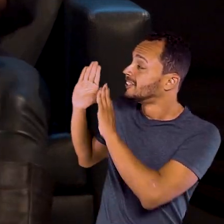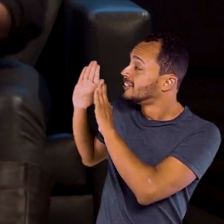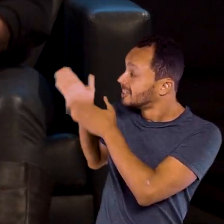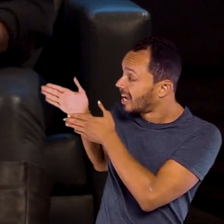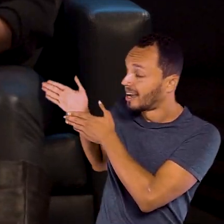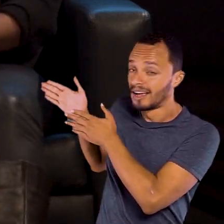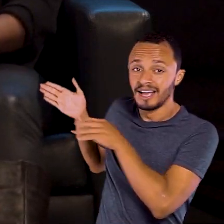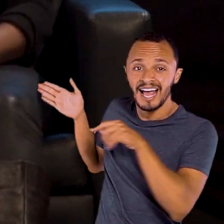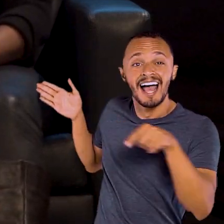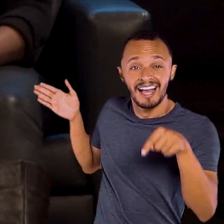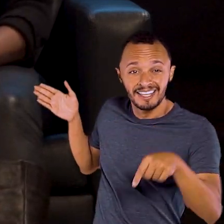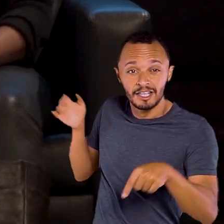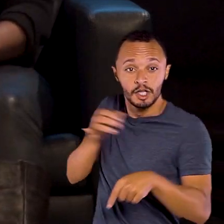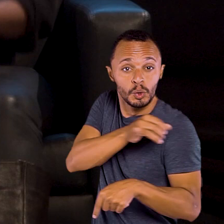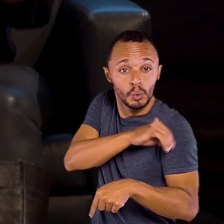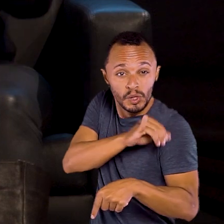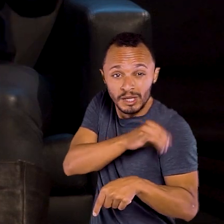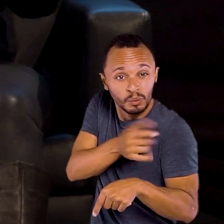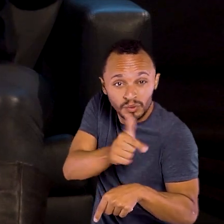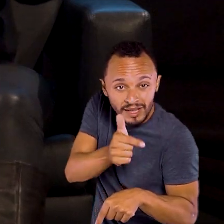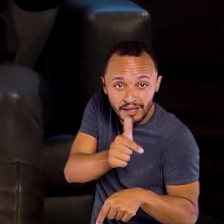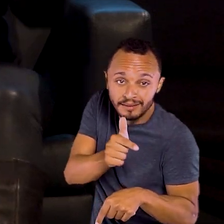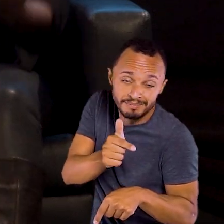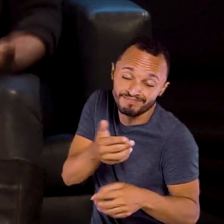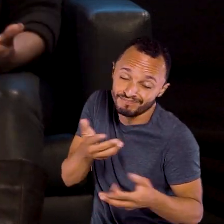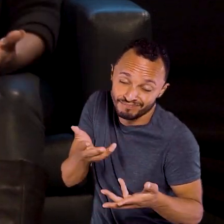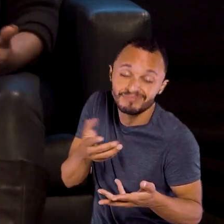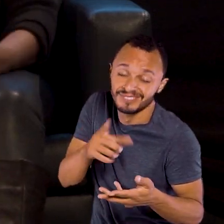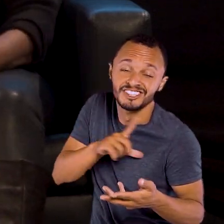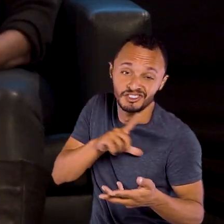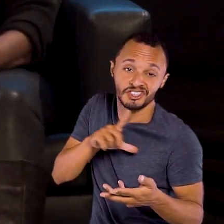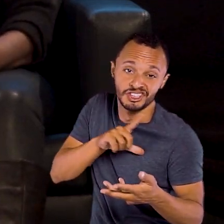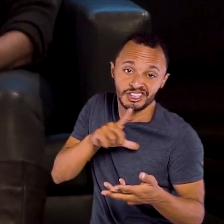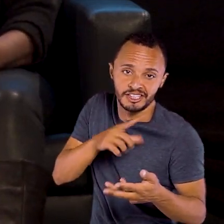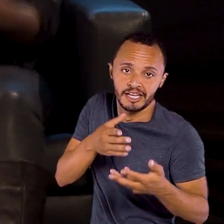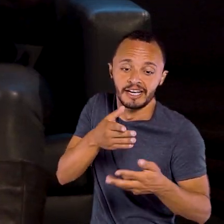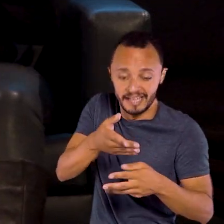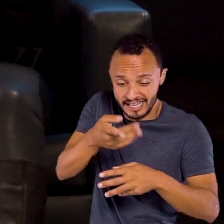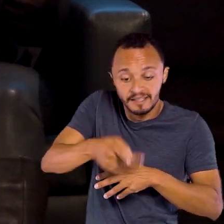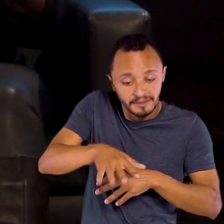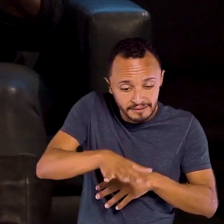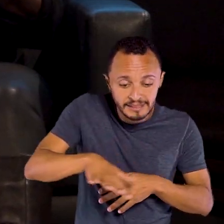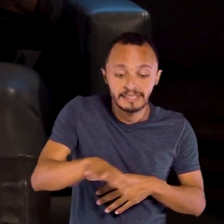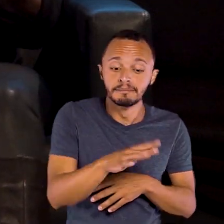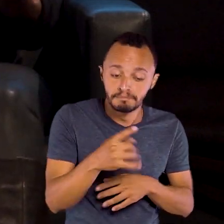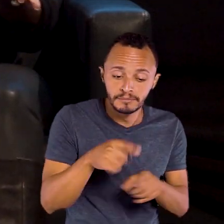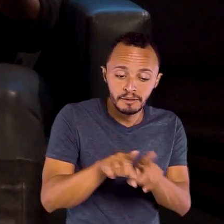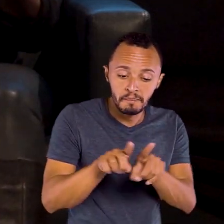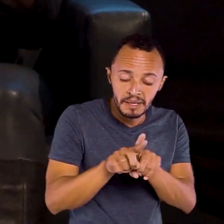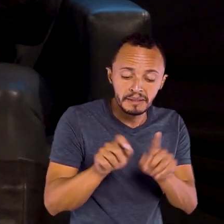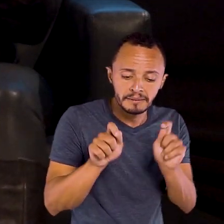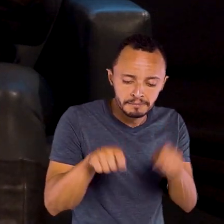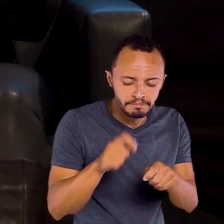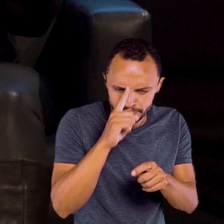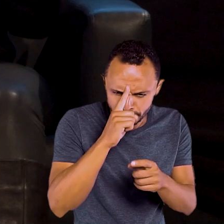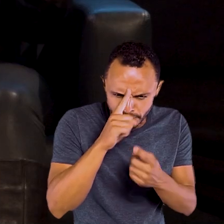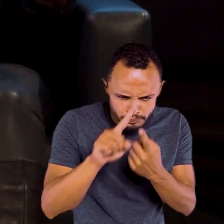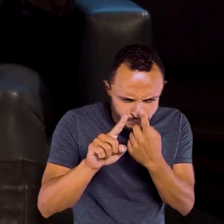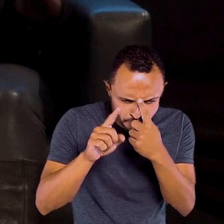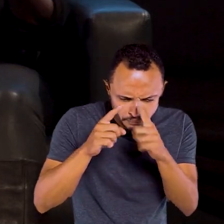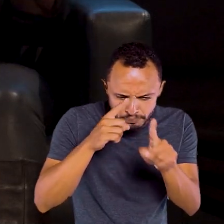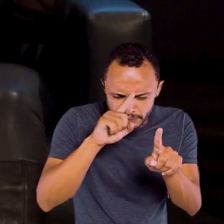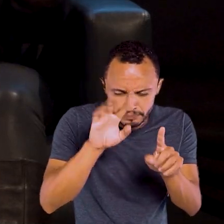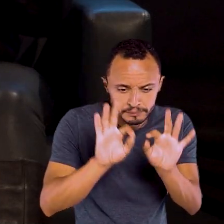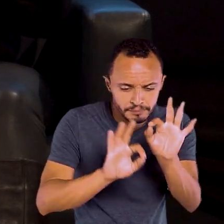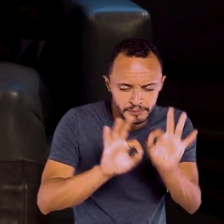outro acesso e pronto, e dá asas à imaginação. É claro que eu acho que, para mim, né, eu acho que não existe uma receita de